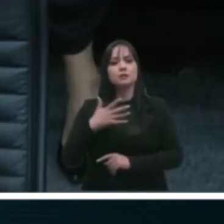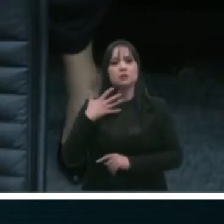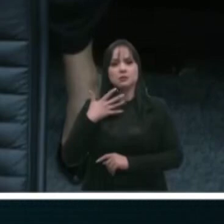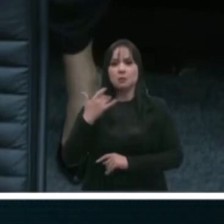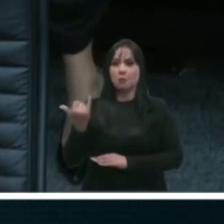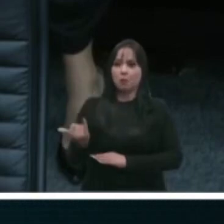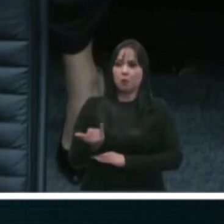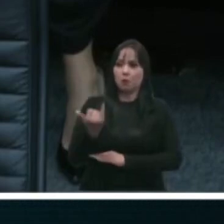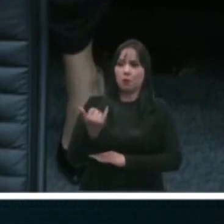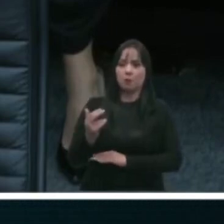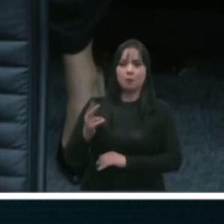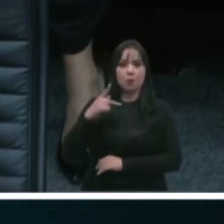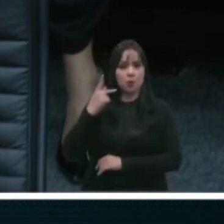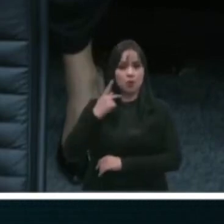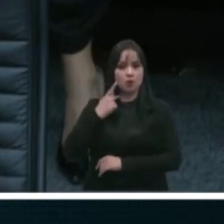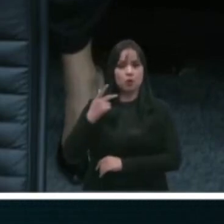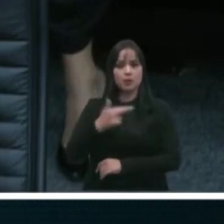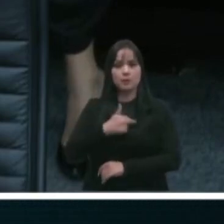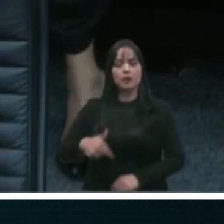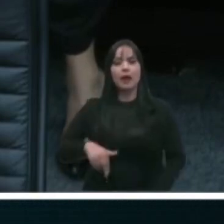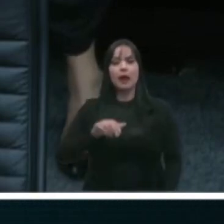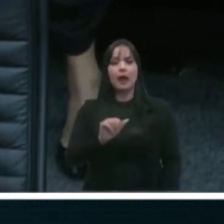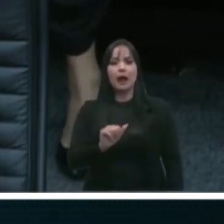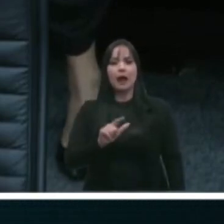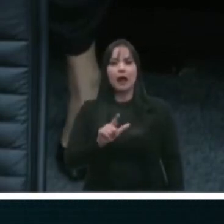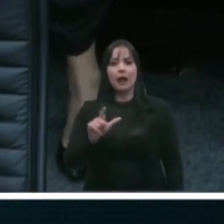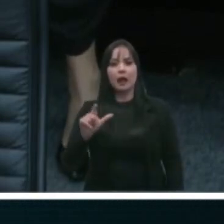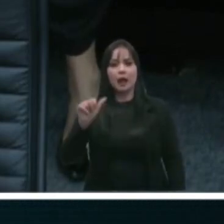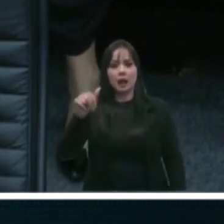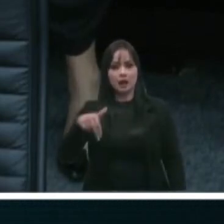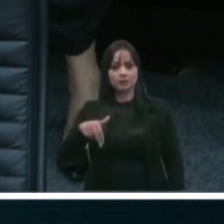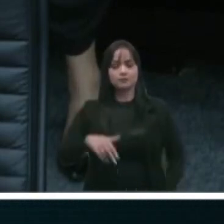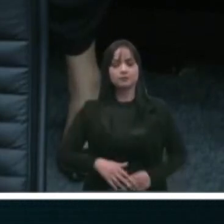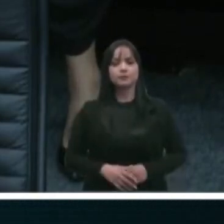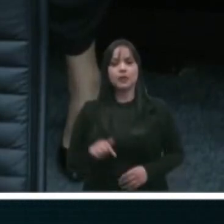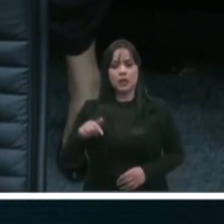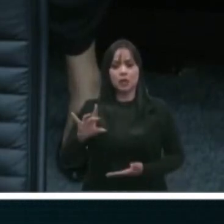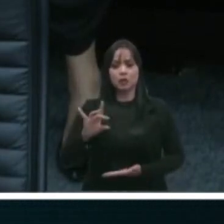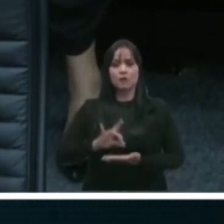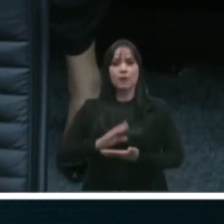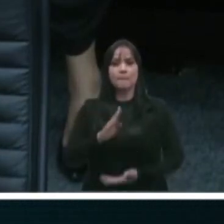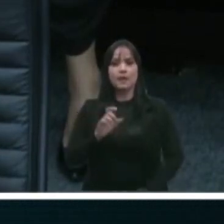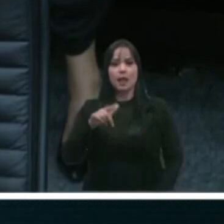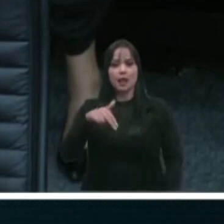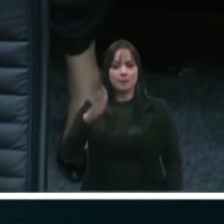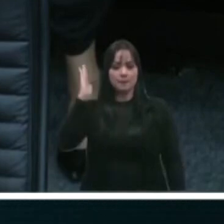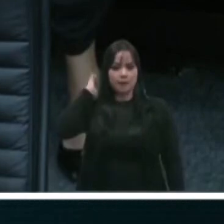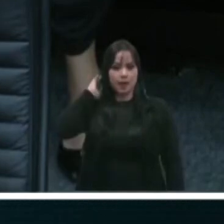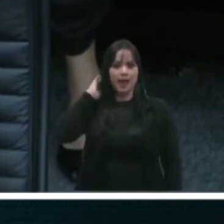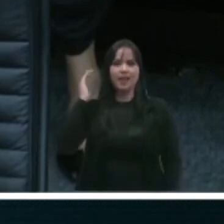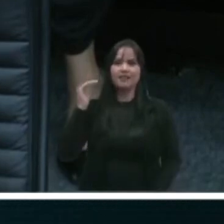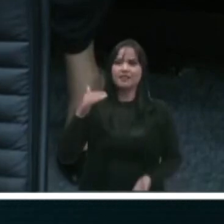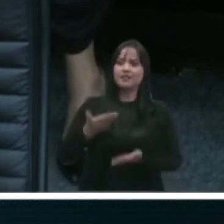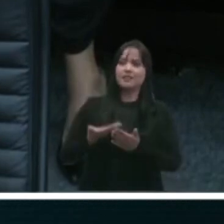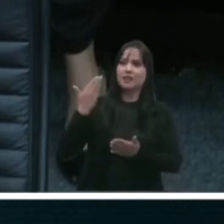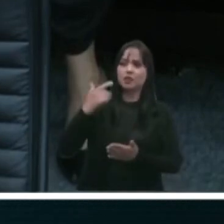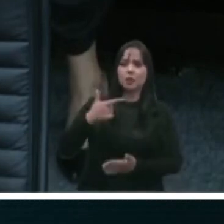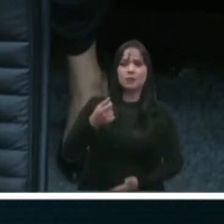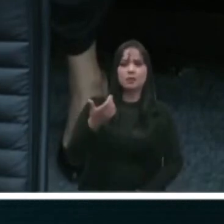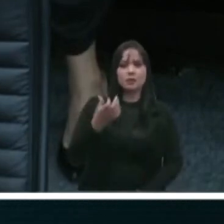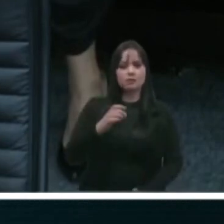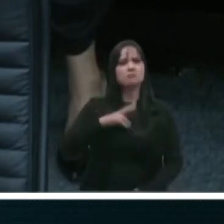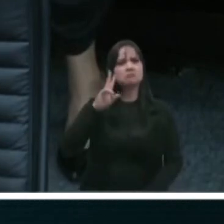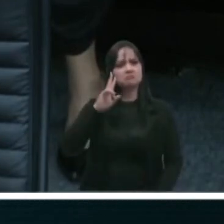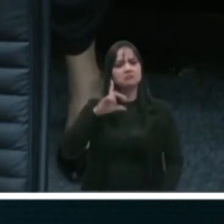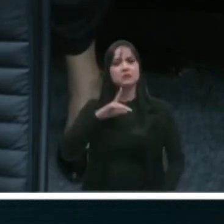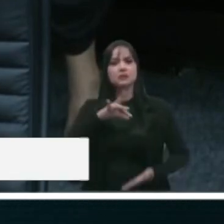bem importante do procurador da República, Dr. Alain Rogério Mansur Silva, que atuava em Belém desde 2009 e que se recordava de ter